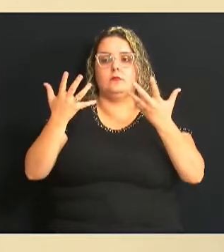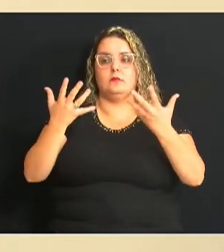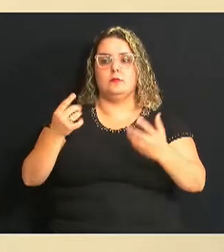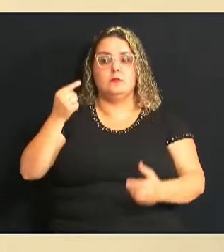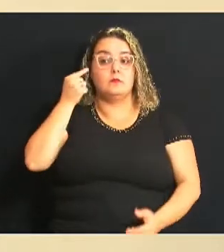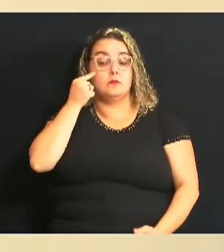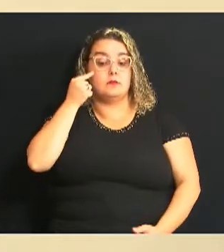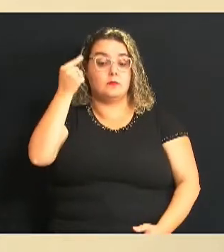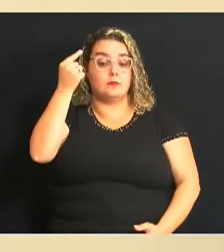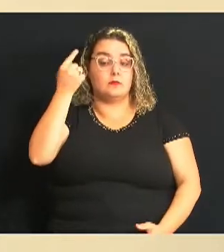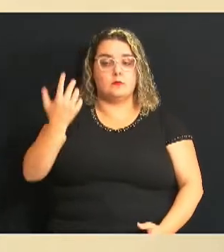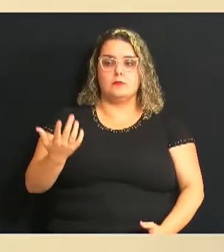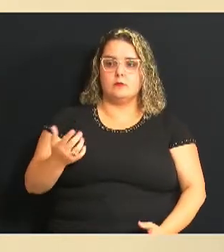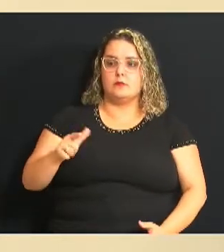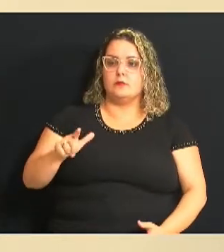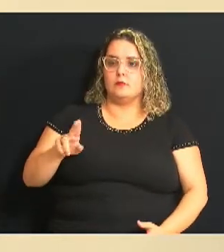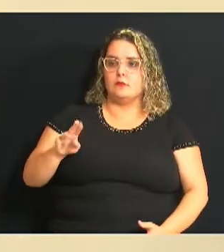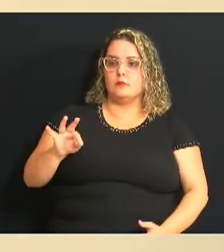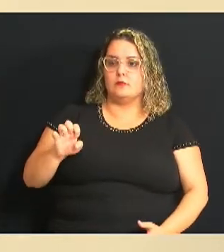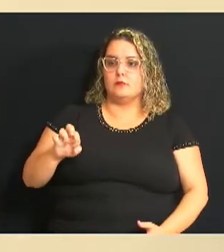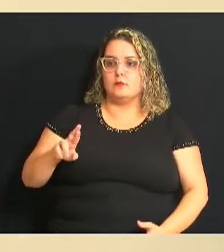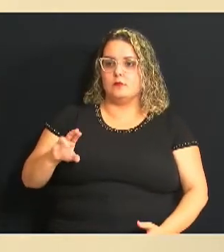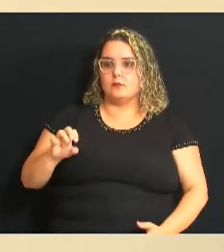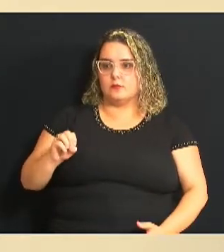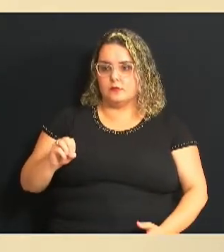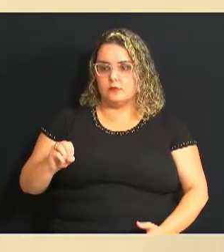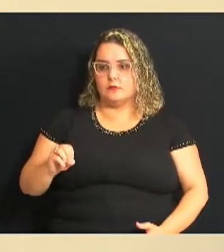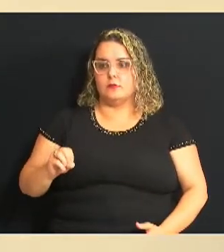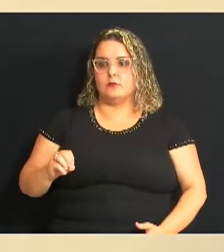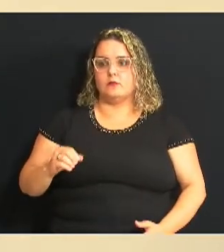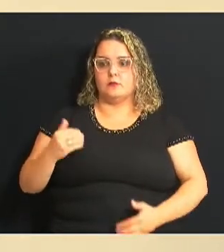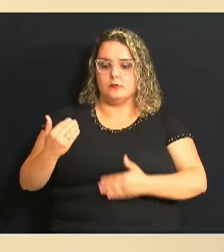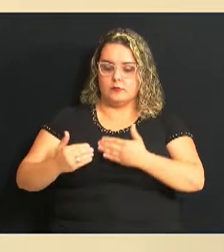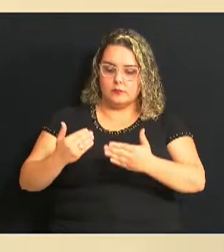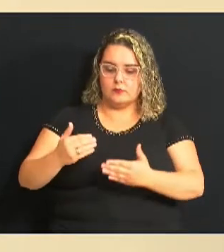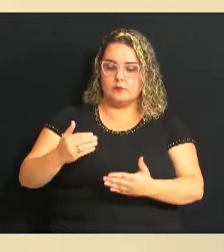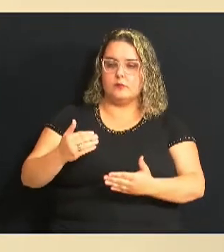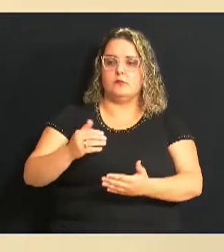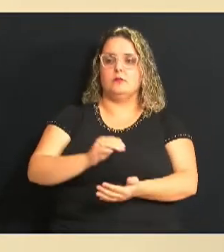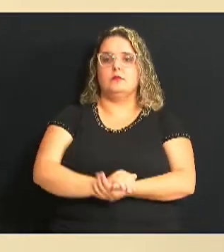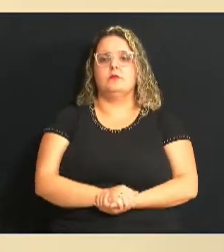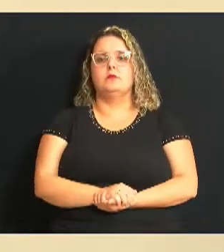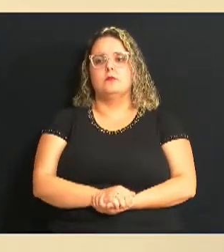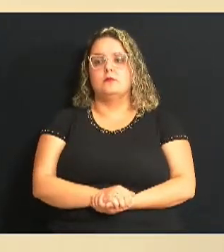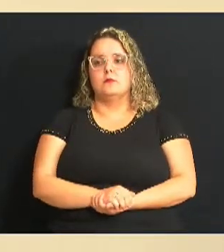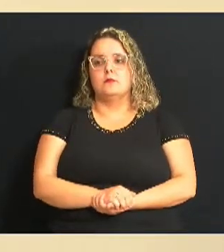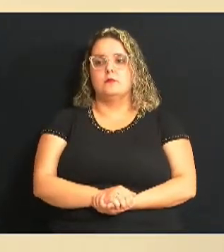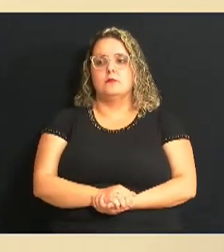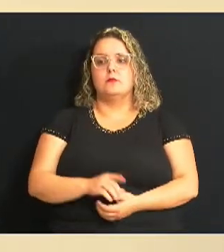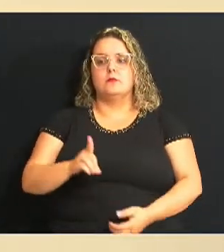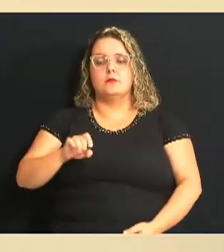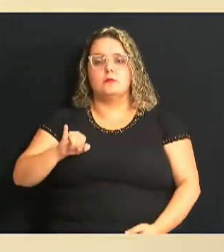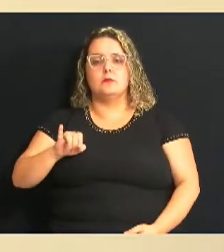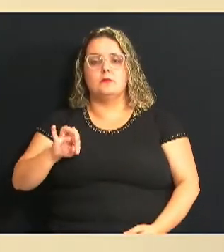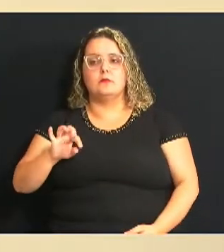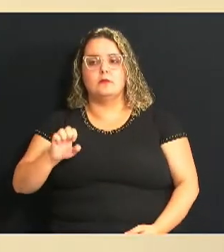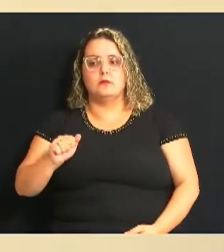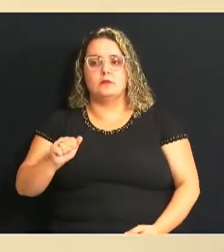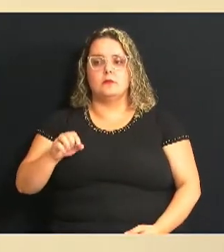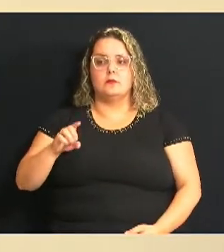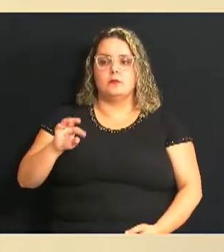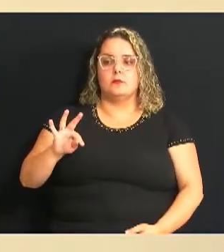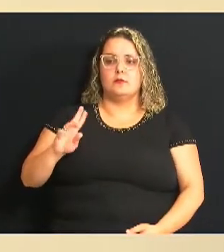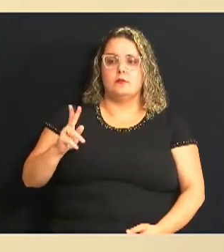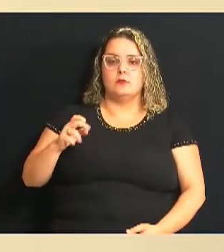ideia, Lutero na Dieta de Worms. E todos os anos, então, no